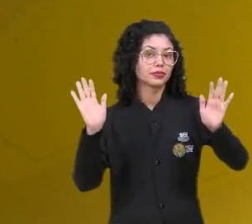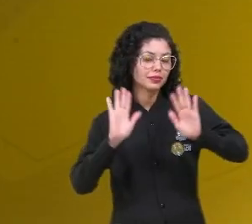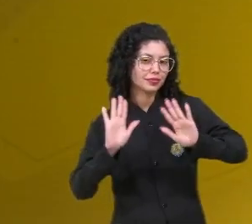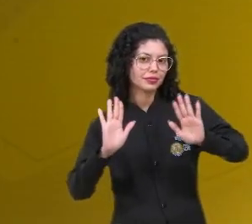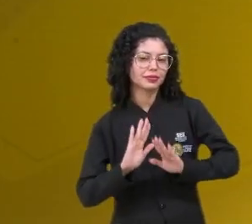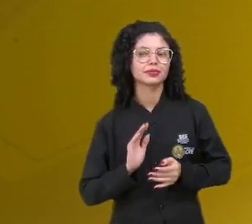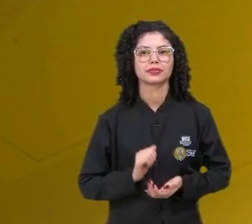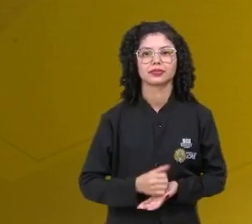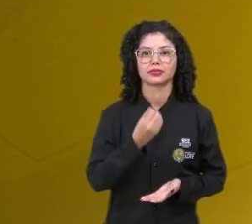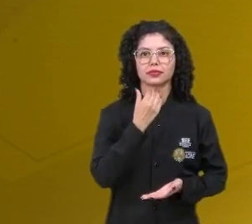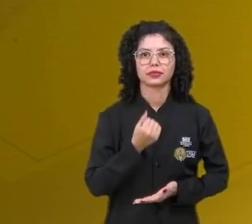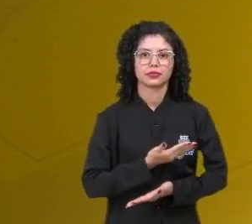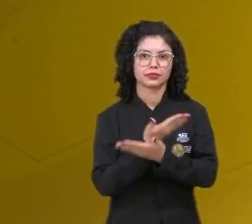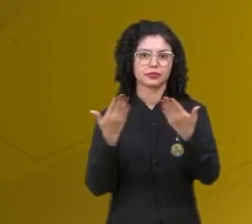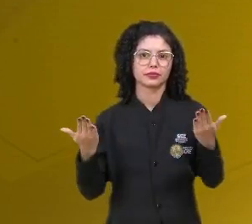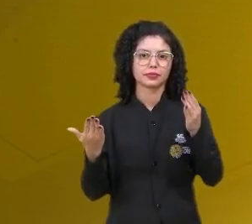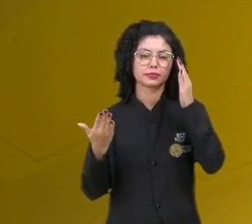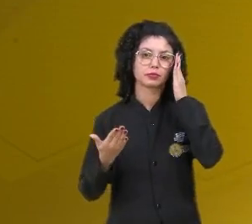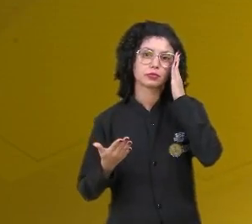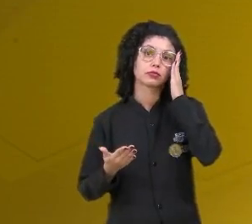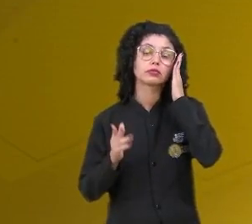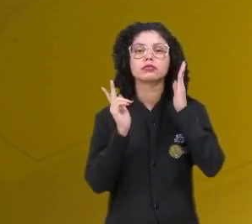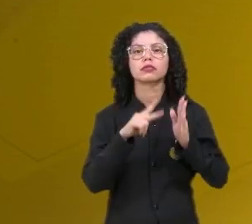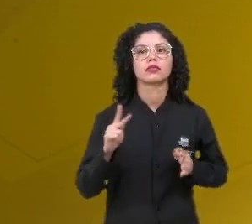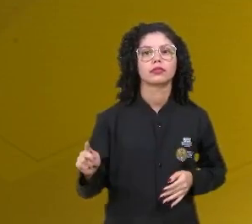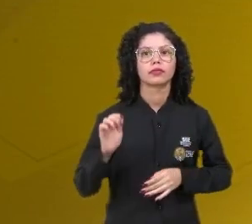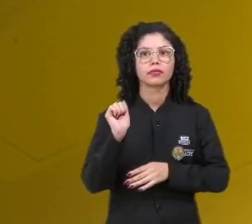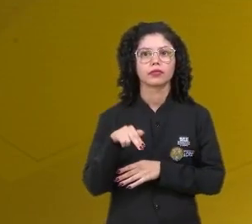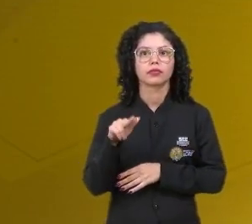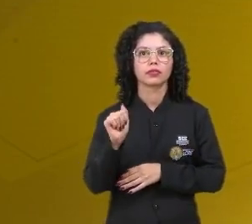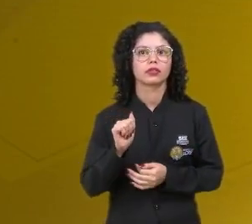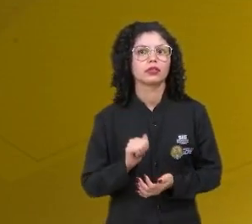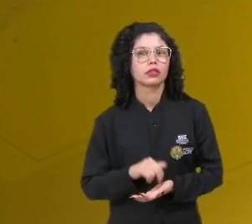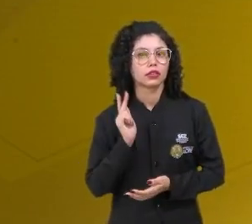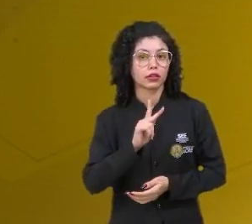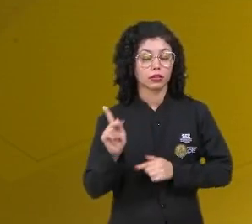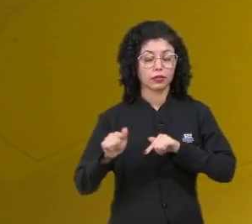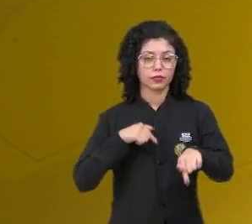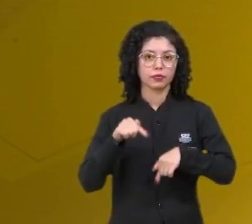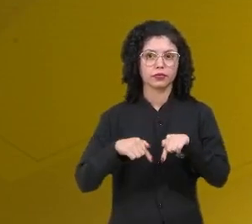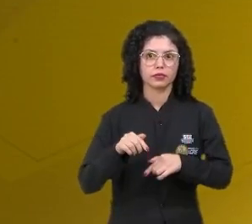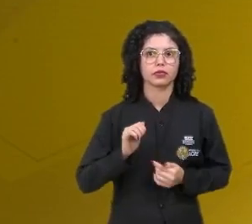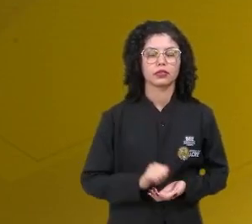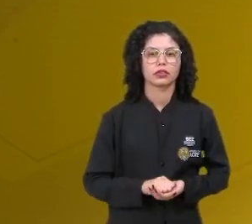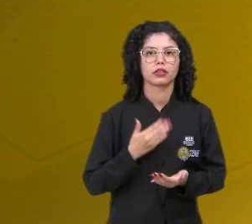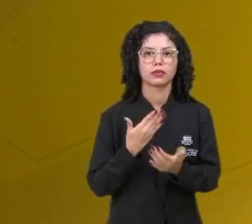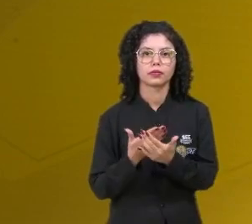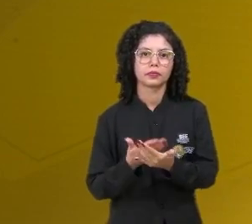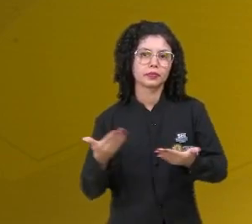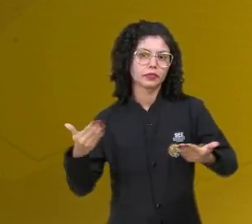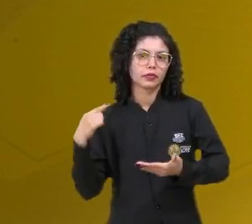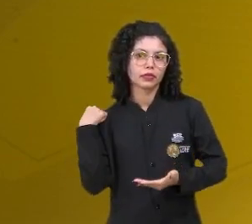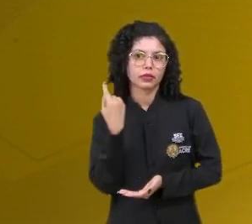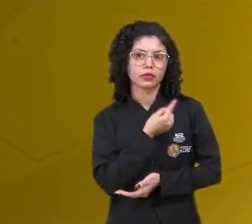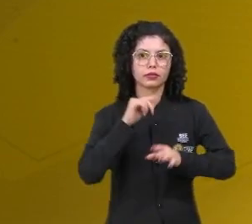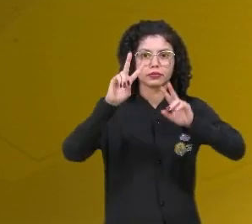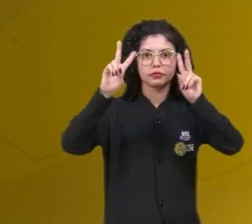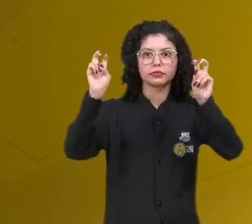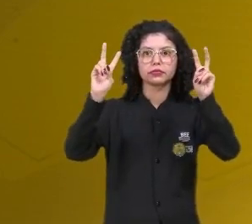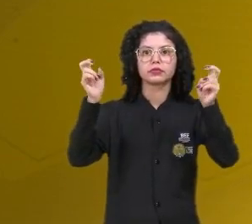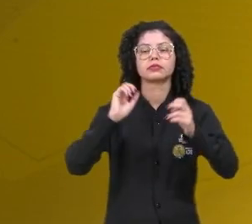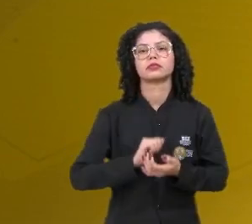Olá, pessoal, tudo bem com vocês? Eu sou a professora Ana Caroline, professora de Química, e na aula de hoje nós vamos tratar